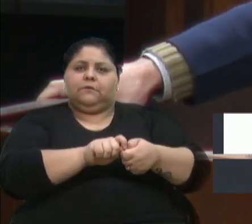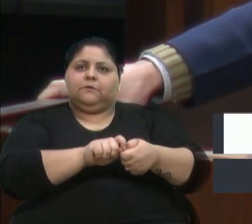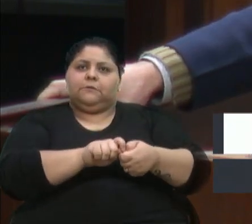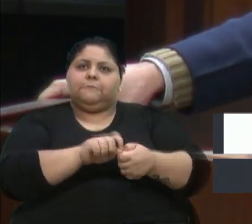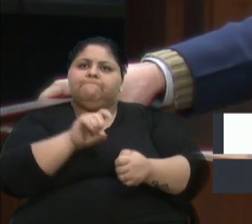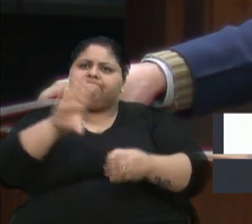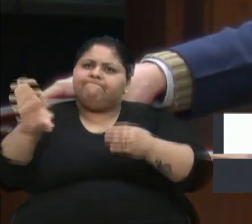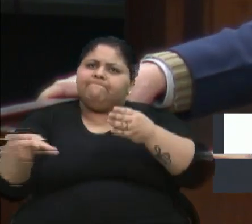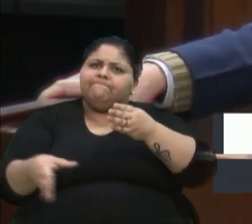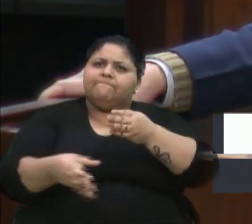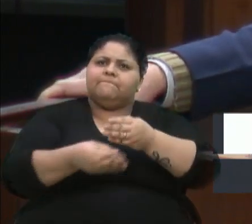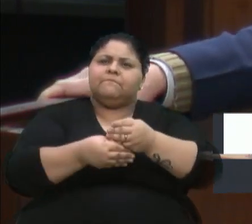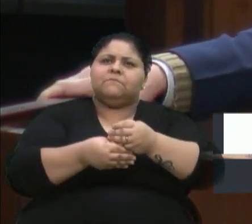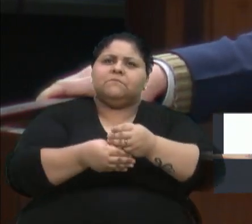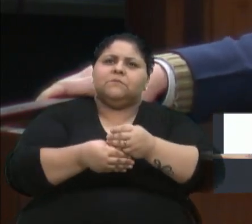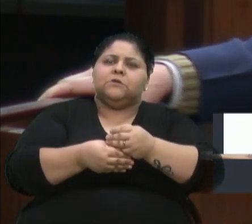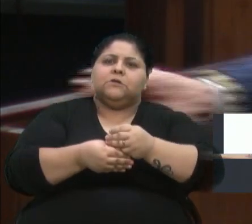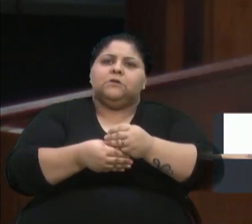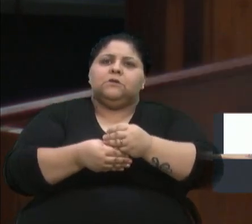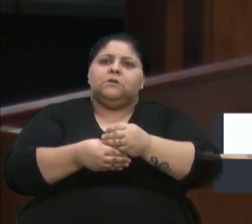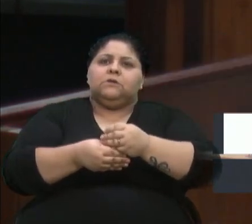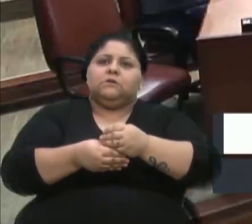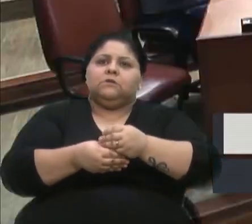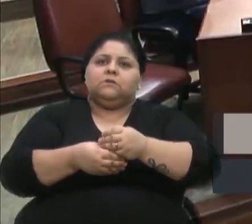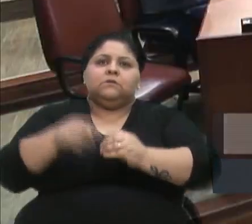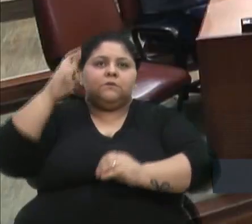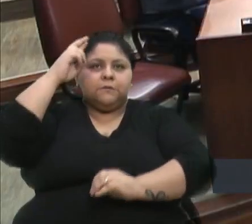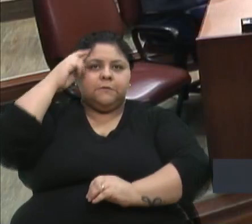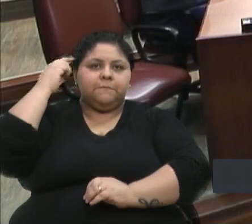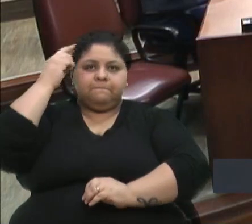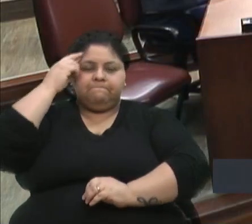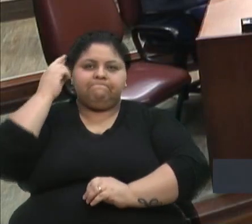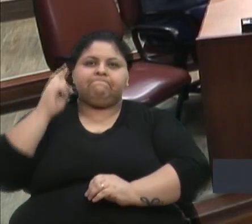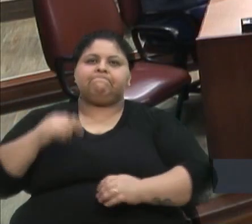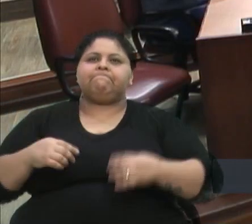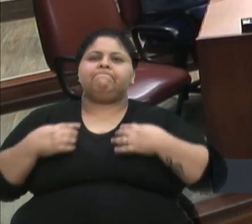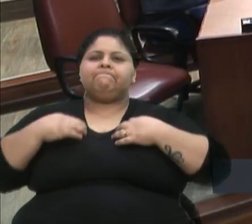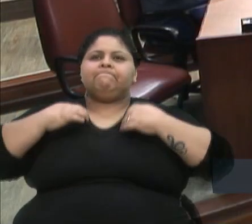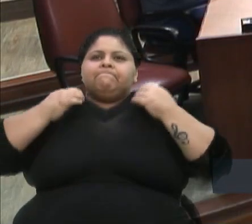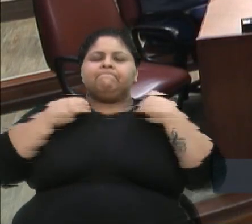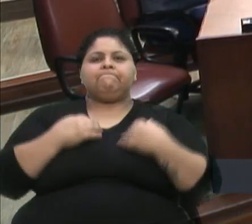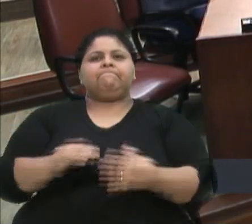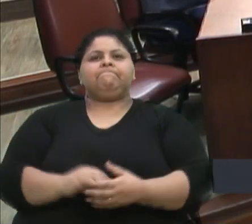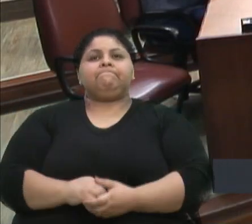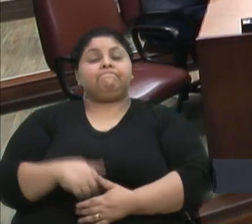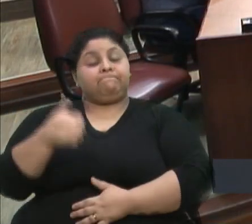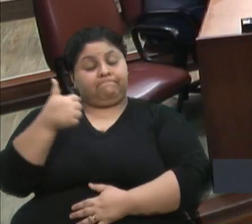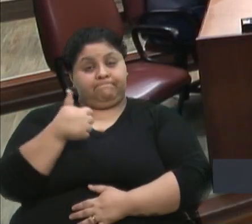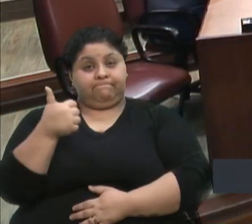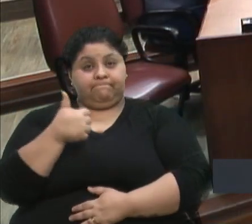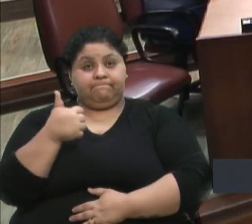Sua parte, por gentileza, vereador Rafael. Vereador Valim,